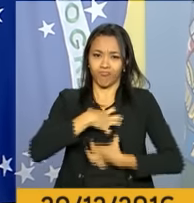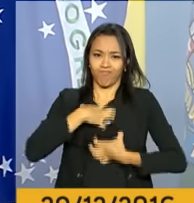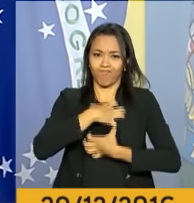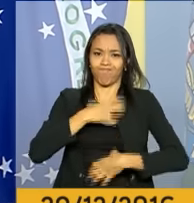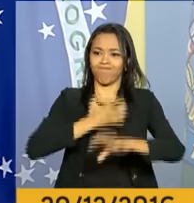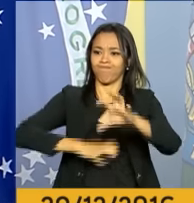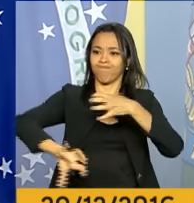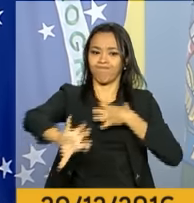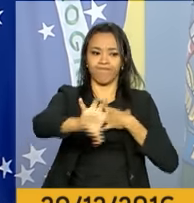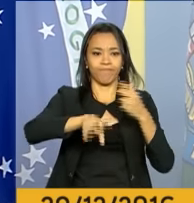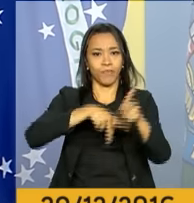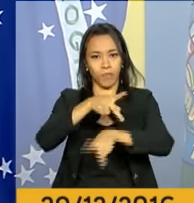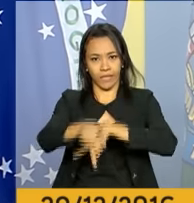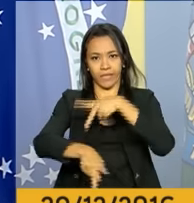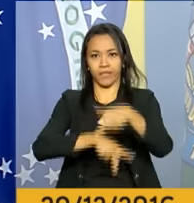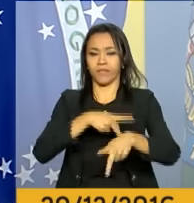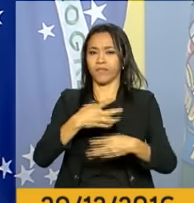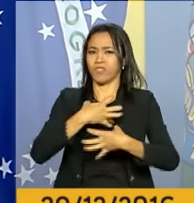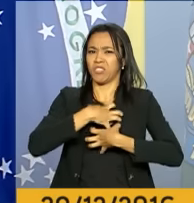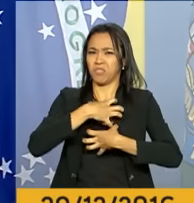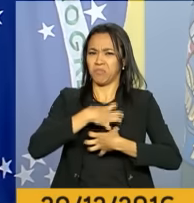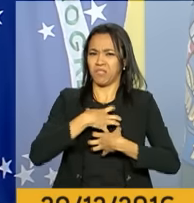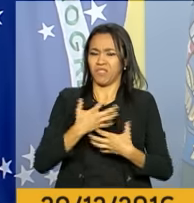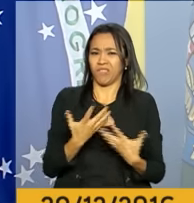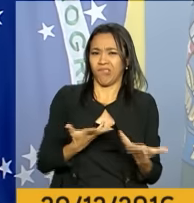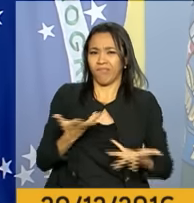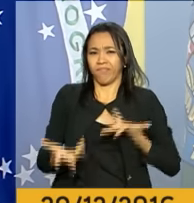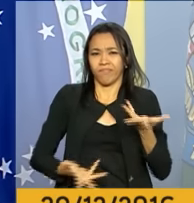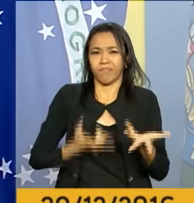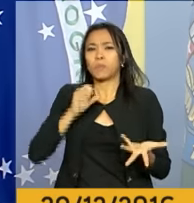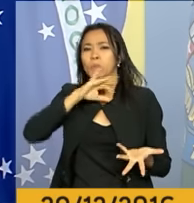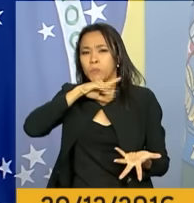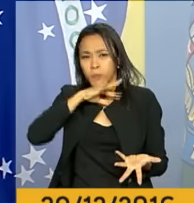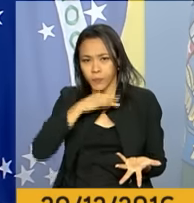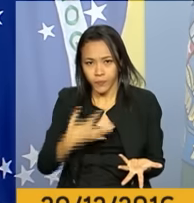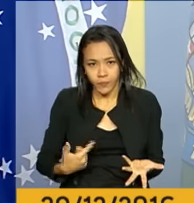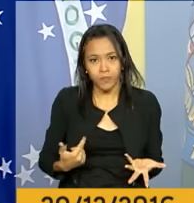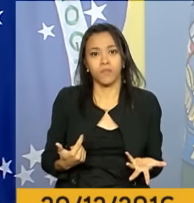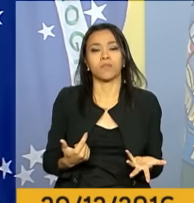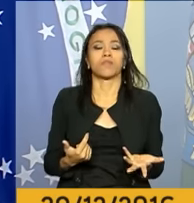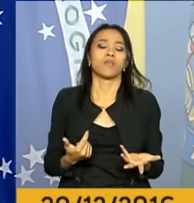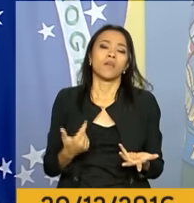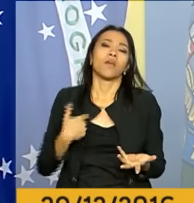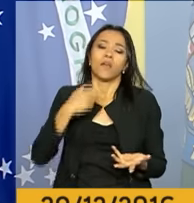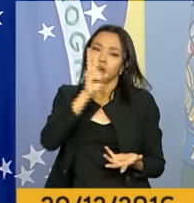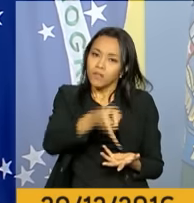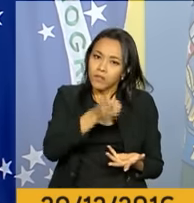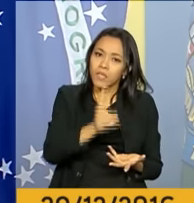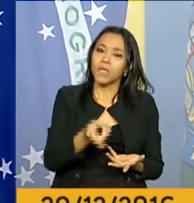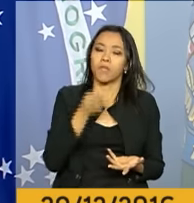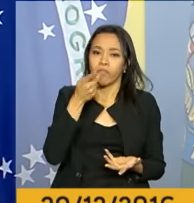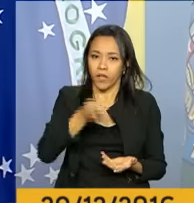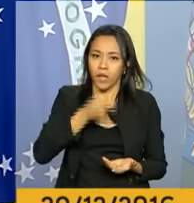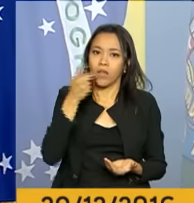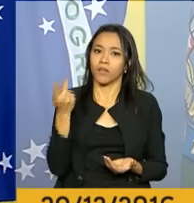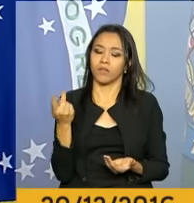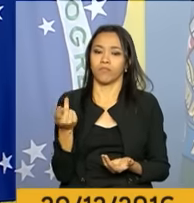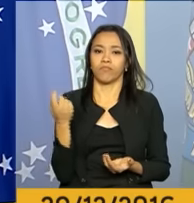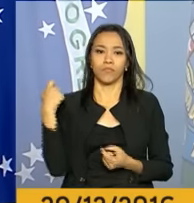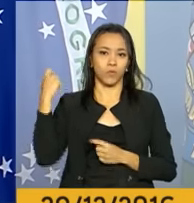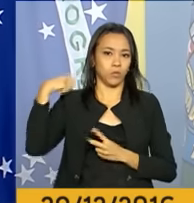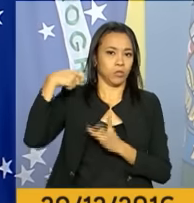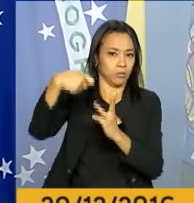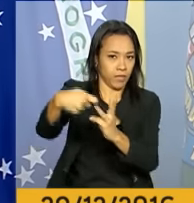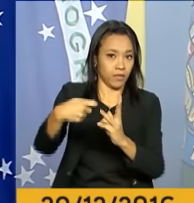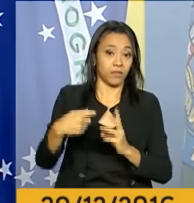país não é cria um sentimento de instabilidade muito grande eu sempre tenho dito nos últimos tempos que o